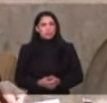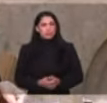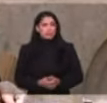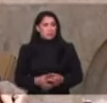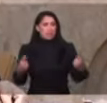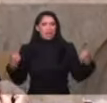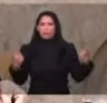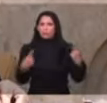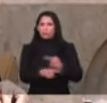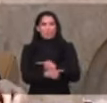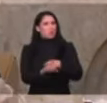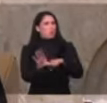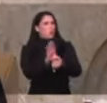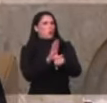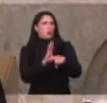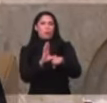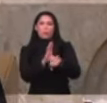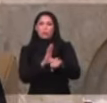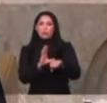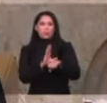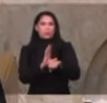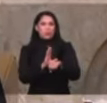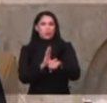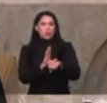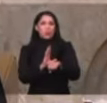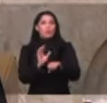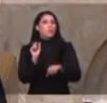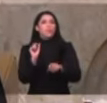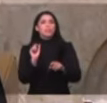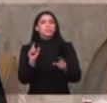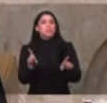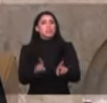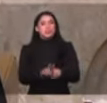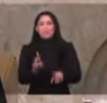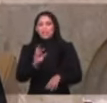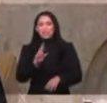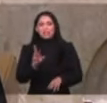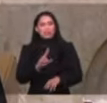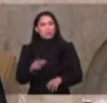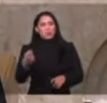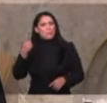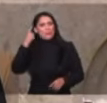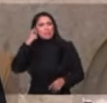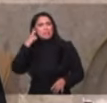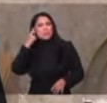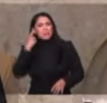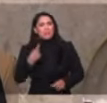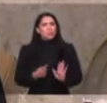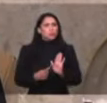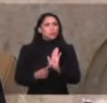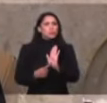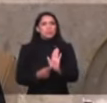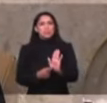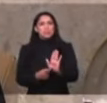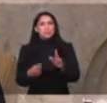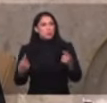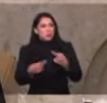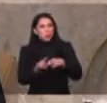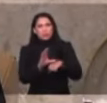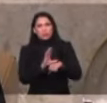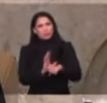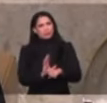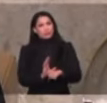constitucionalmente incompatíveis com a liberdade de manifestação do pensamento. E de